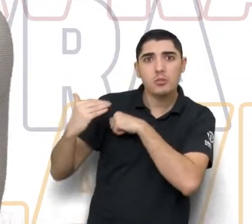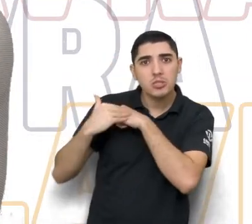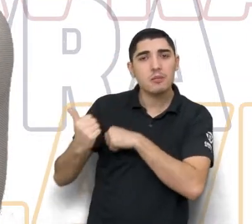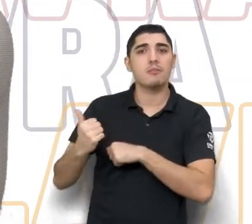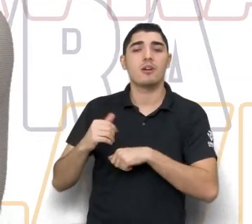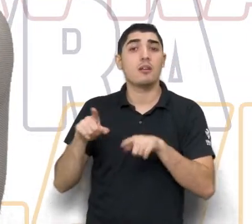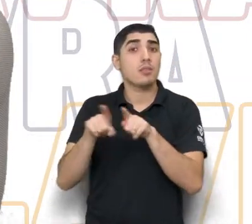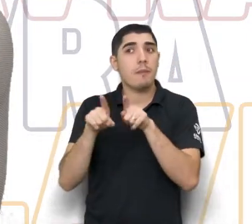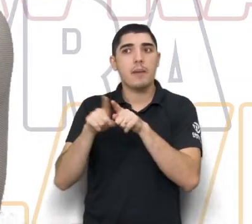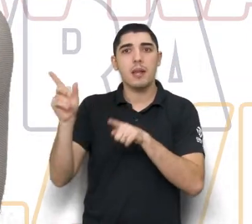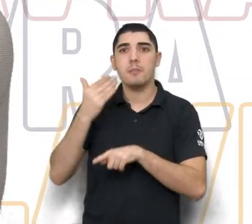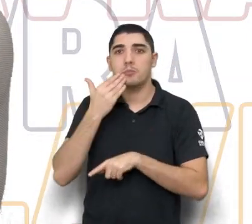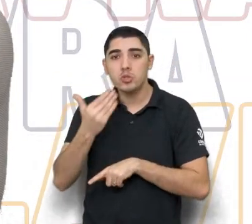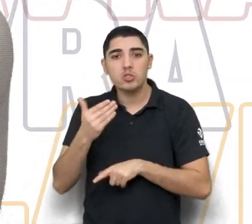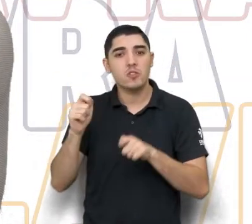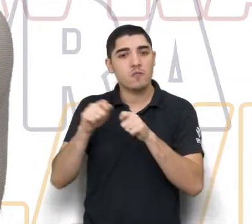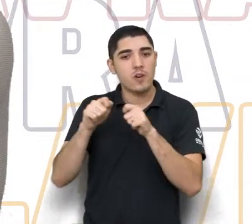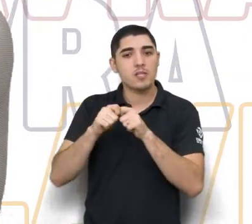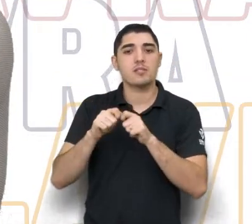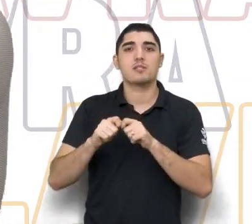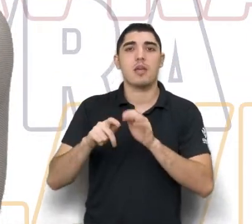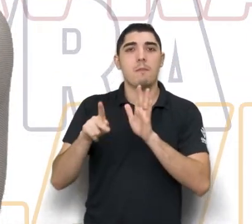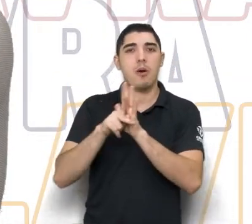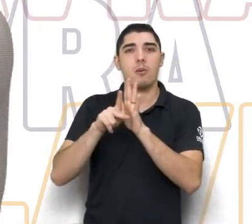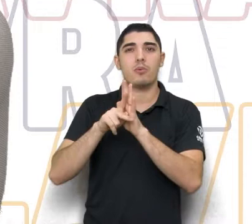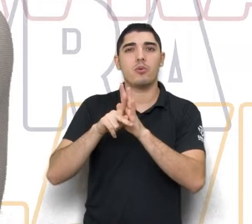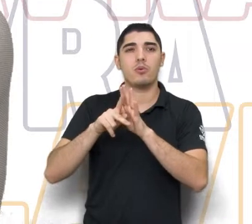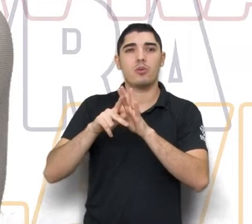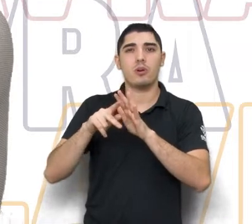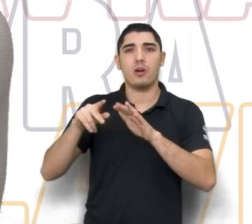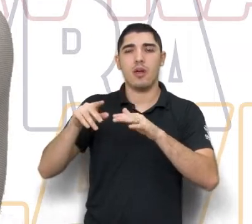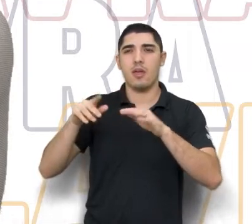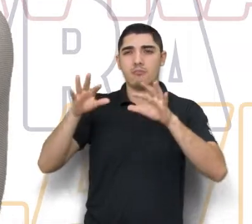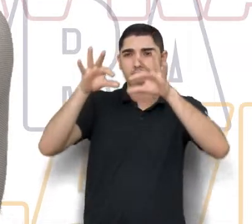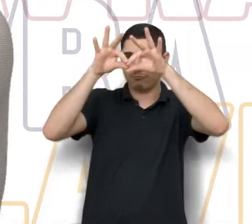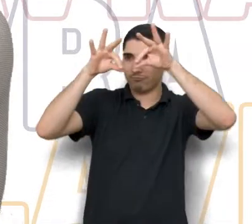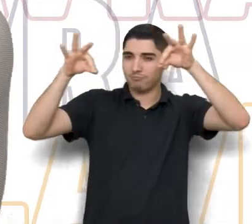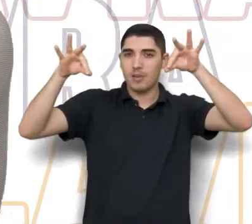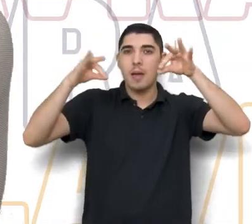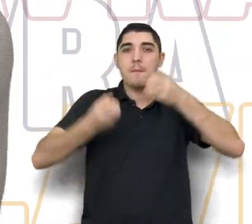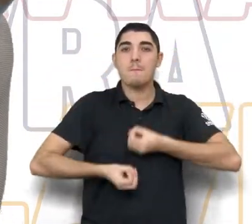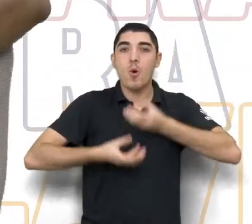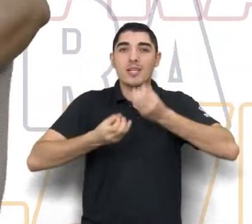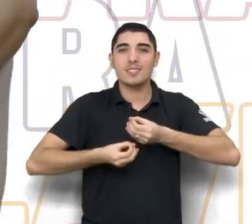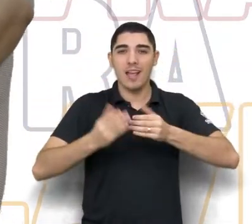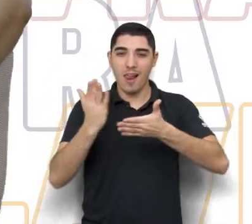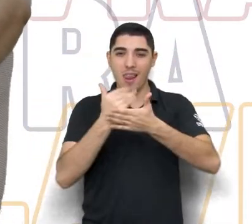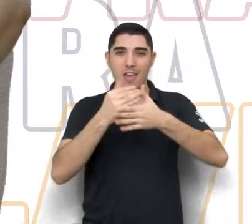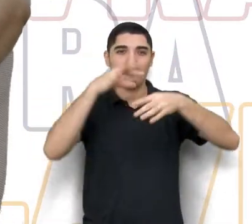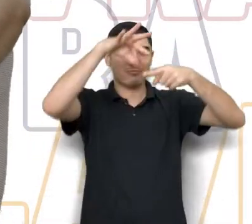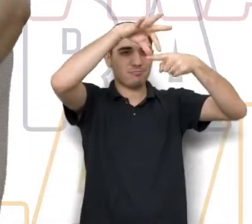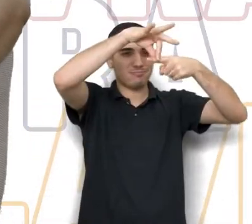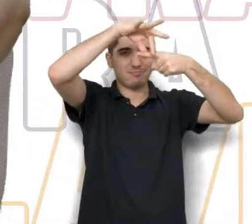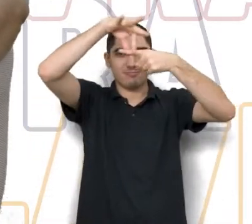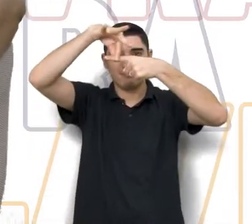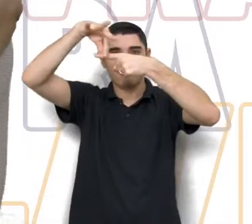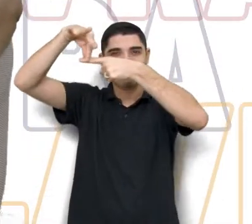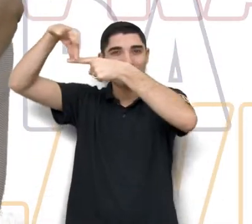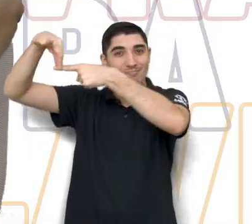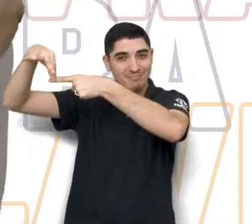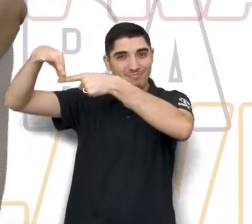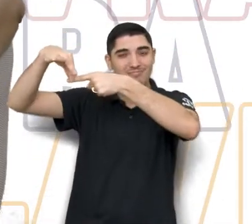a organizar um varal, né, de poesia. E